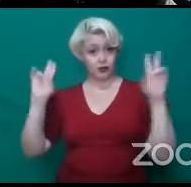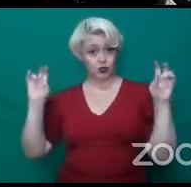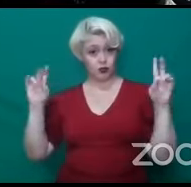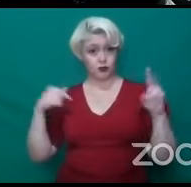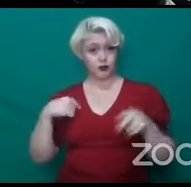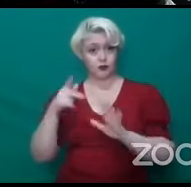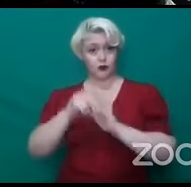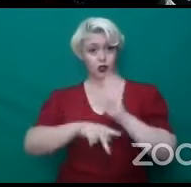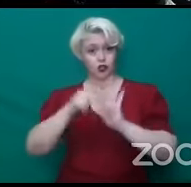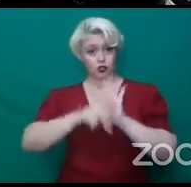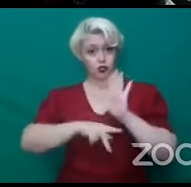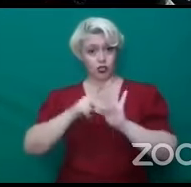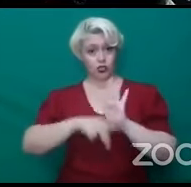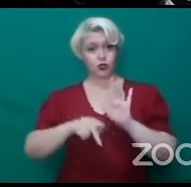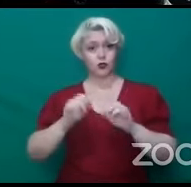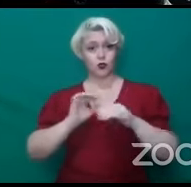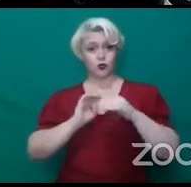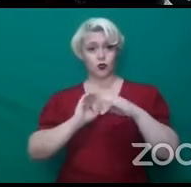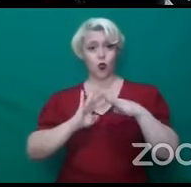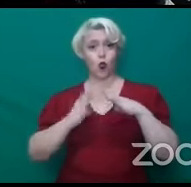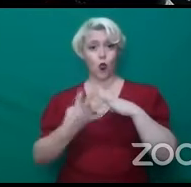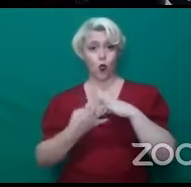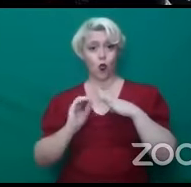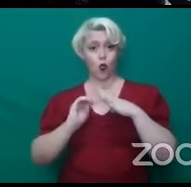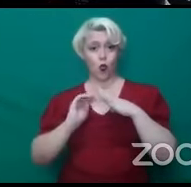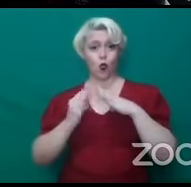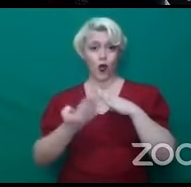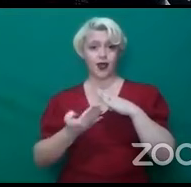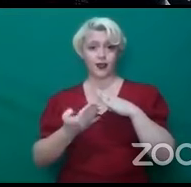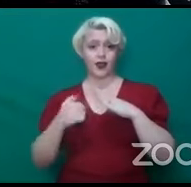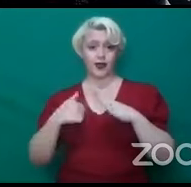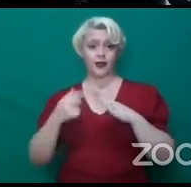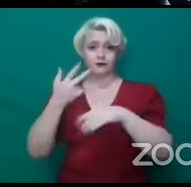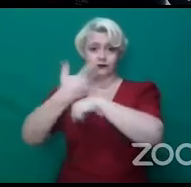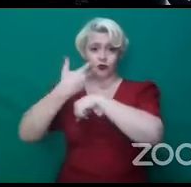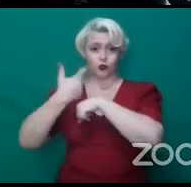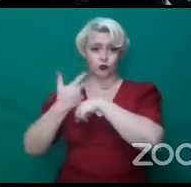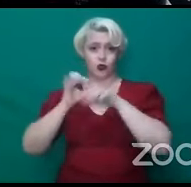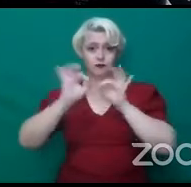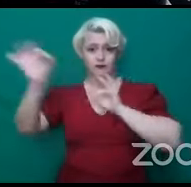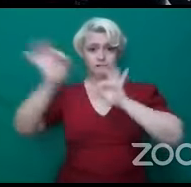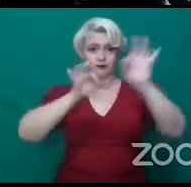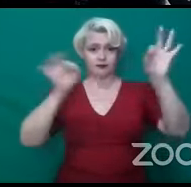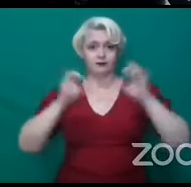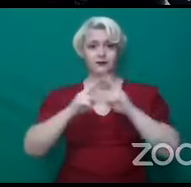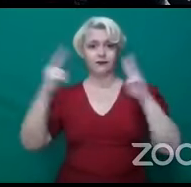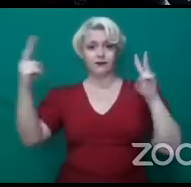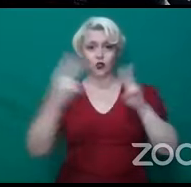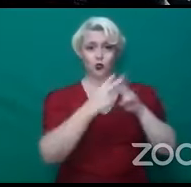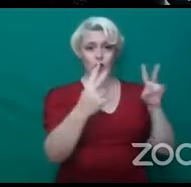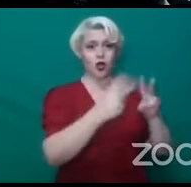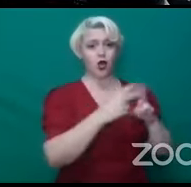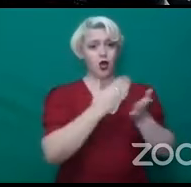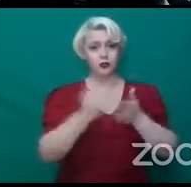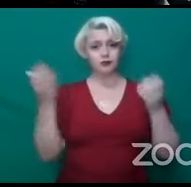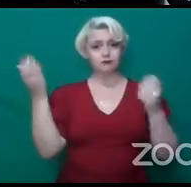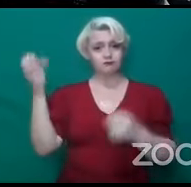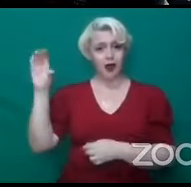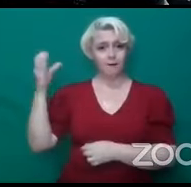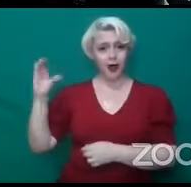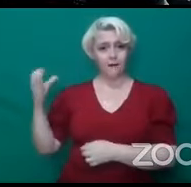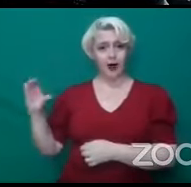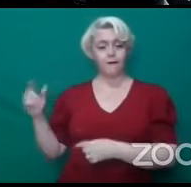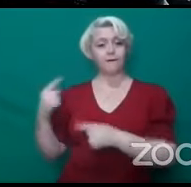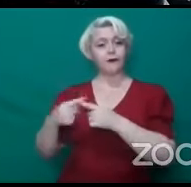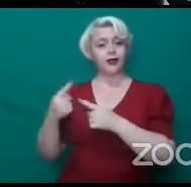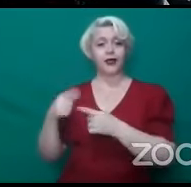gente lançou a primeira temporada, a gente grava de longe, claro, a gente grava online. E a gente começou assim, postar, porque a gente estava sentindo falta